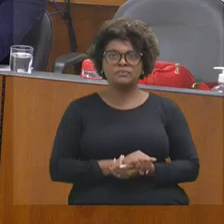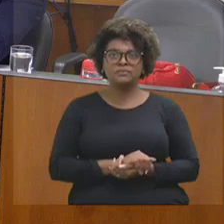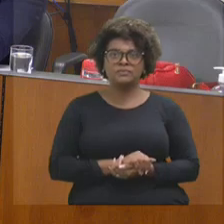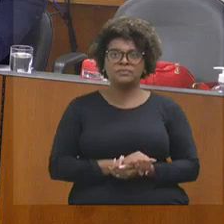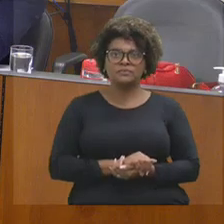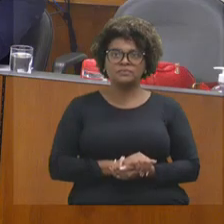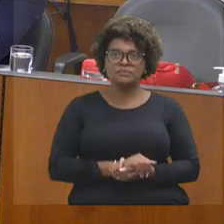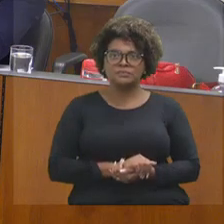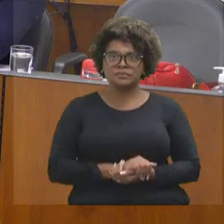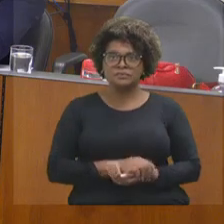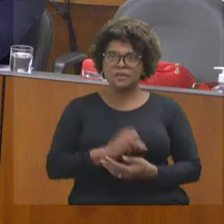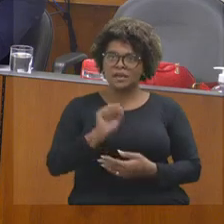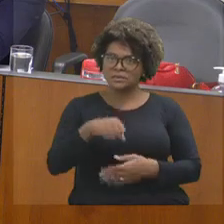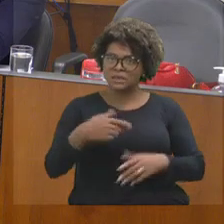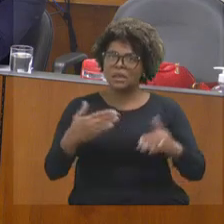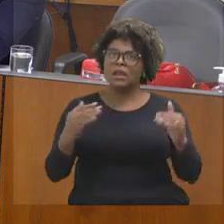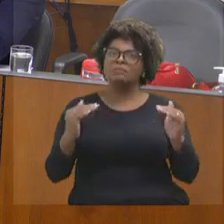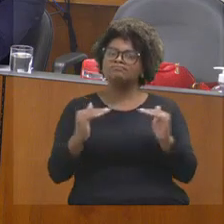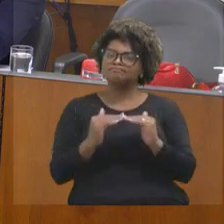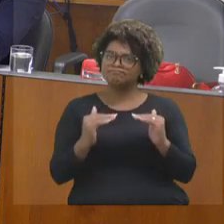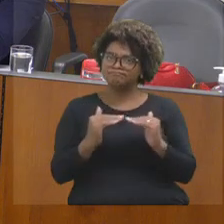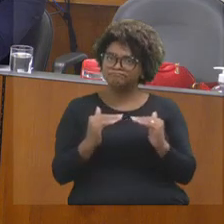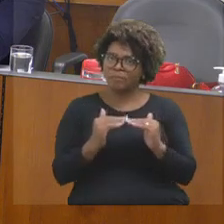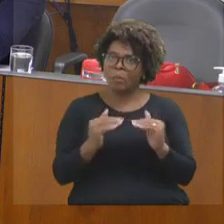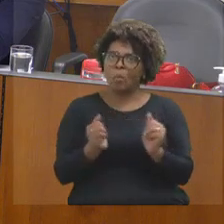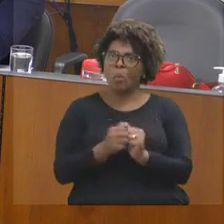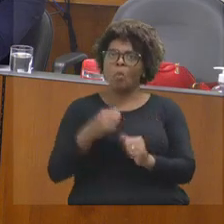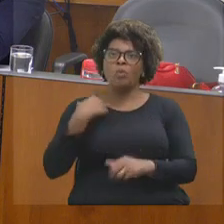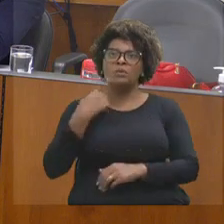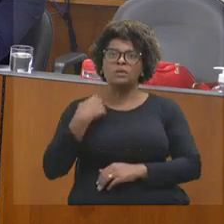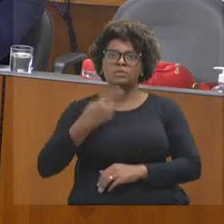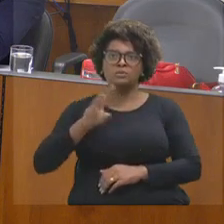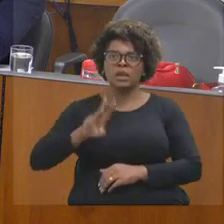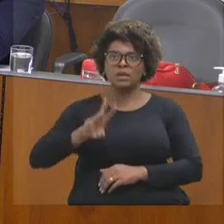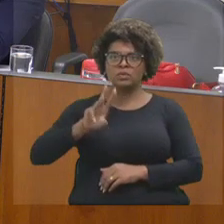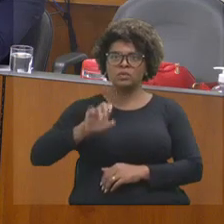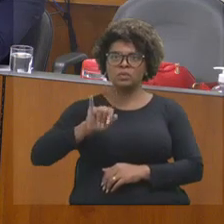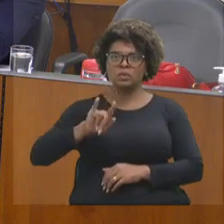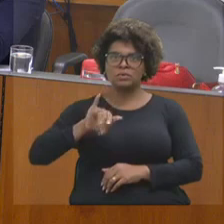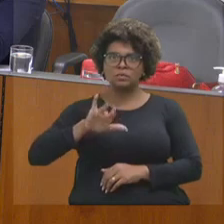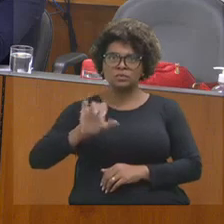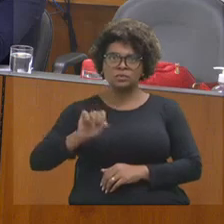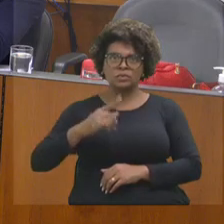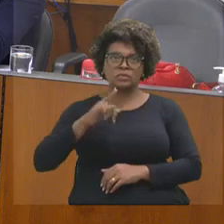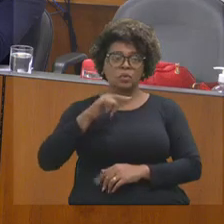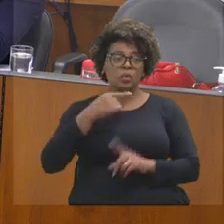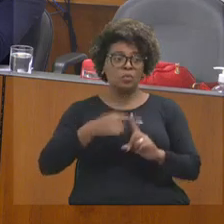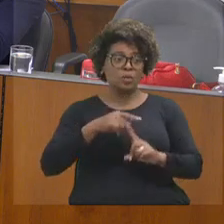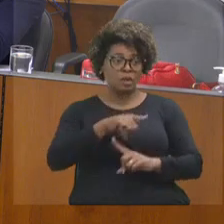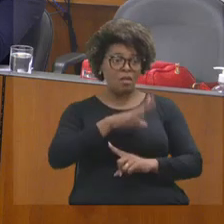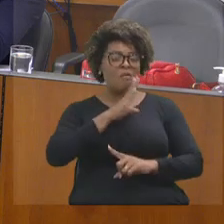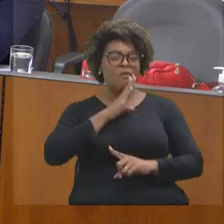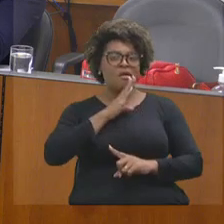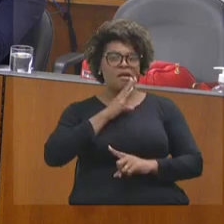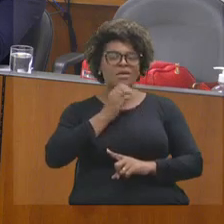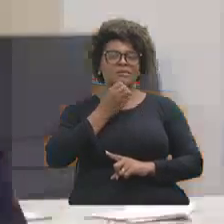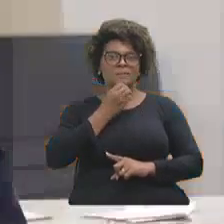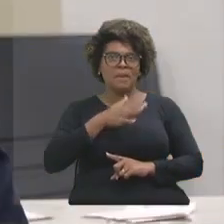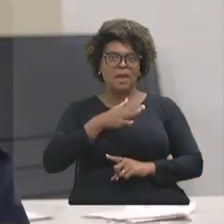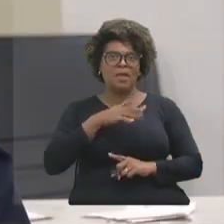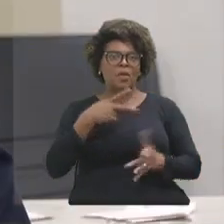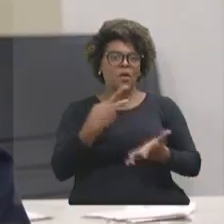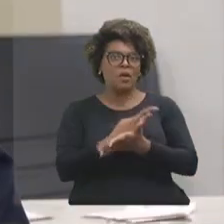dizer que eu concordo com com Deputado Wilson Batista que ele conhece bem esse fluxo e eu acho que o ponto que é